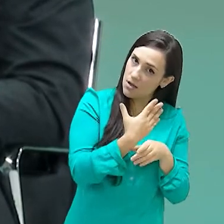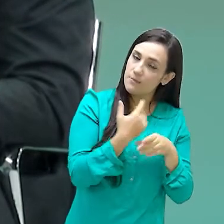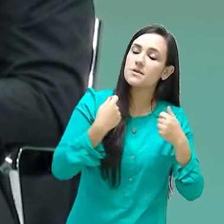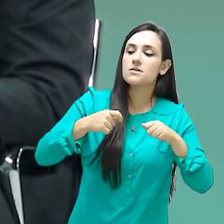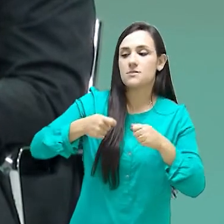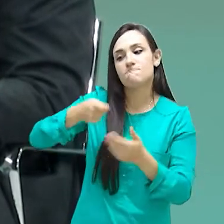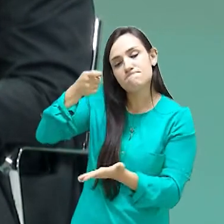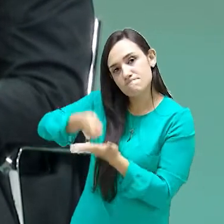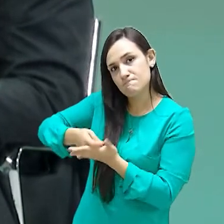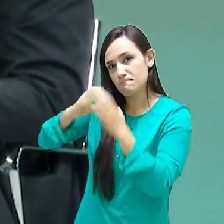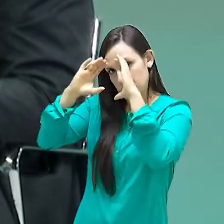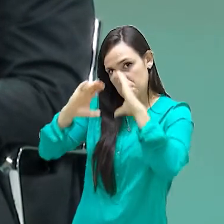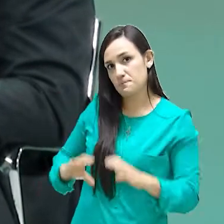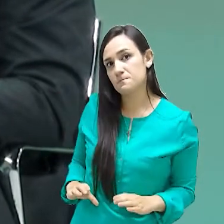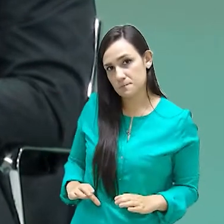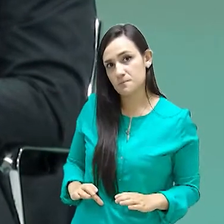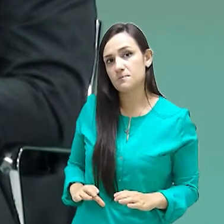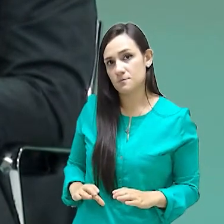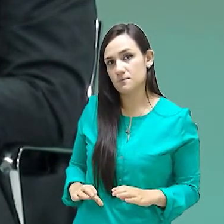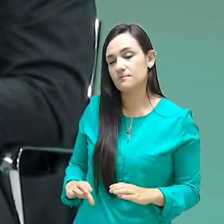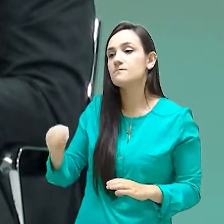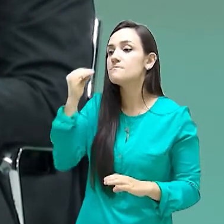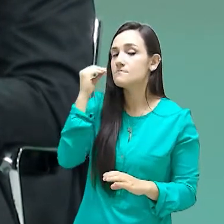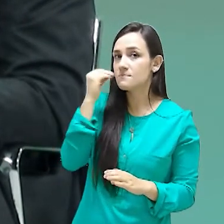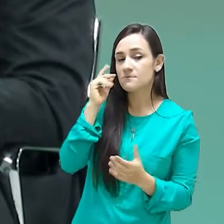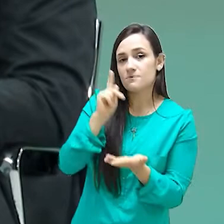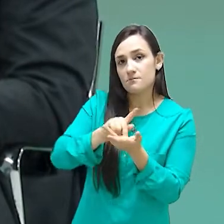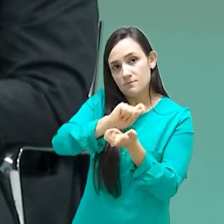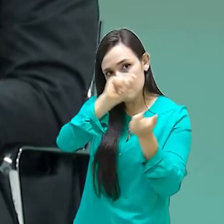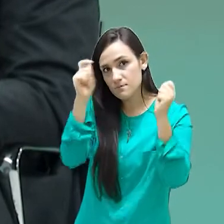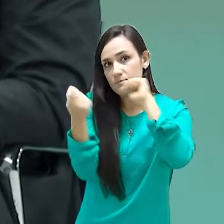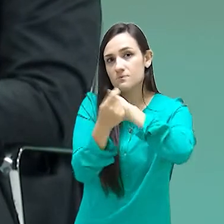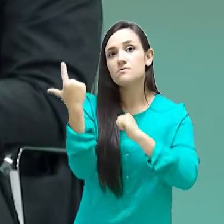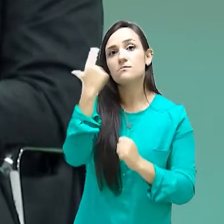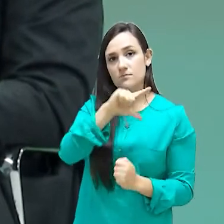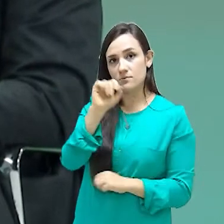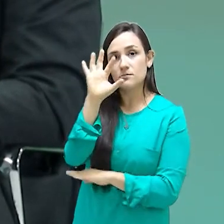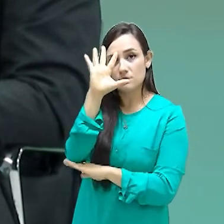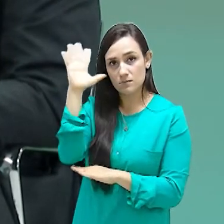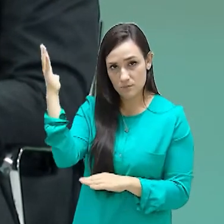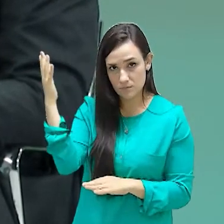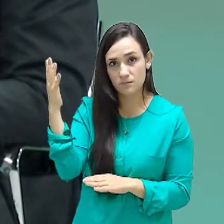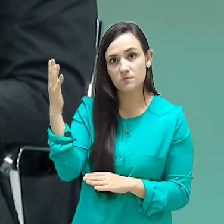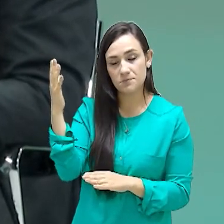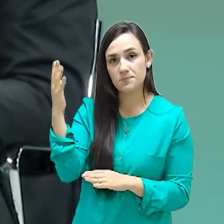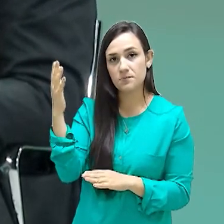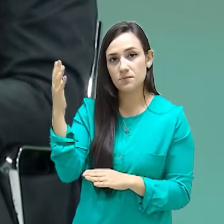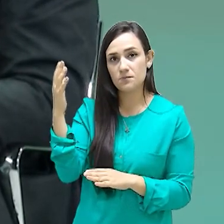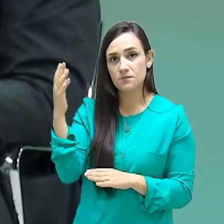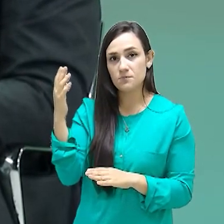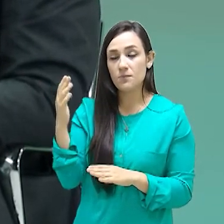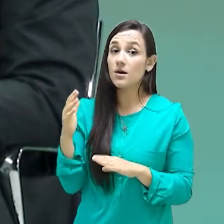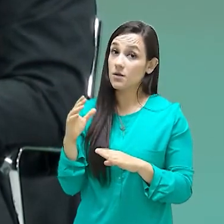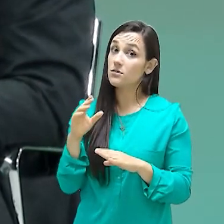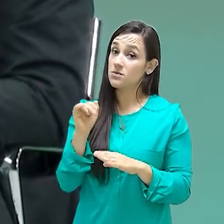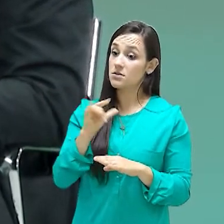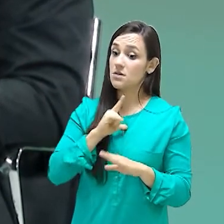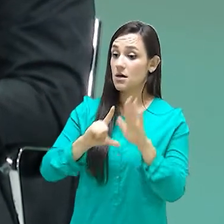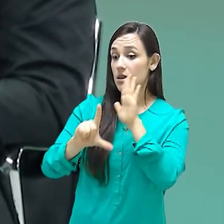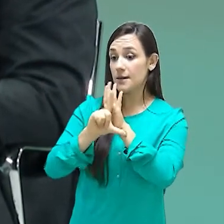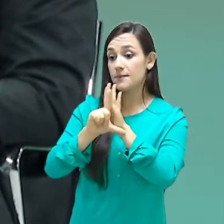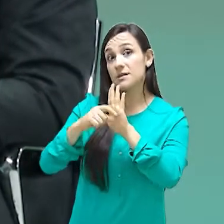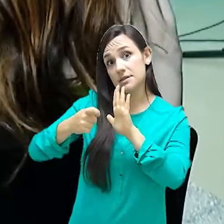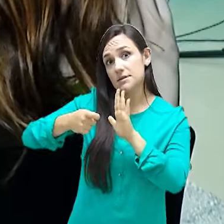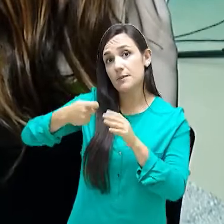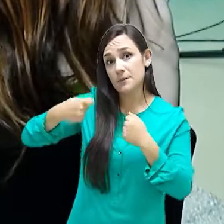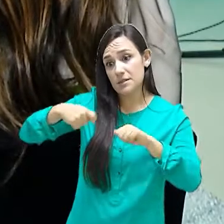as leis que são editadas pelo Parlamento e buscamos levar para o conhecimento da população em geral essas leis,